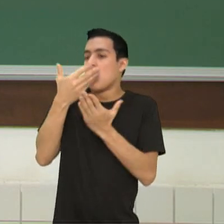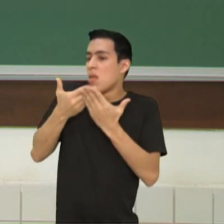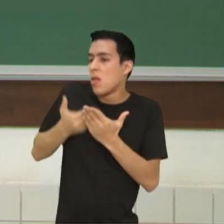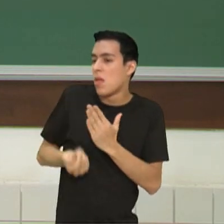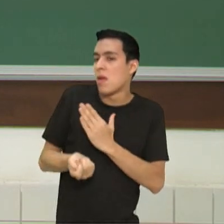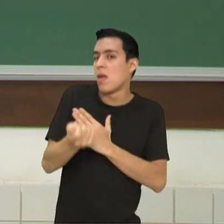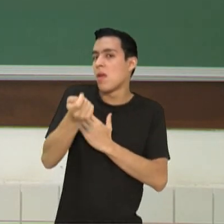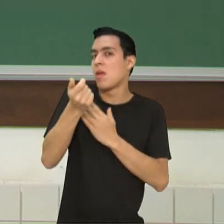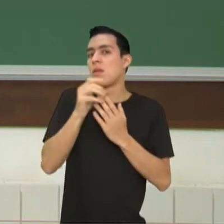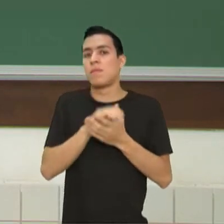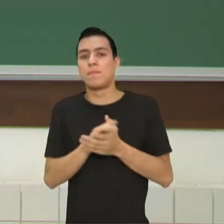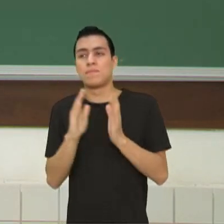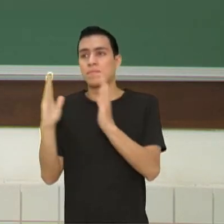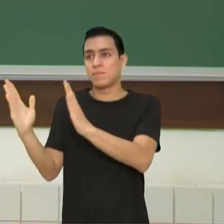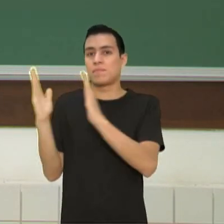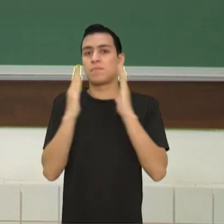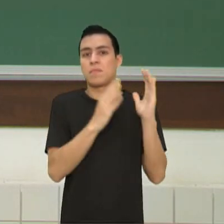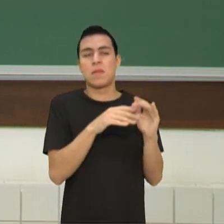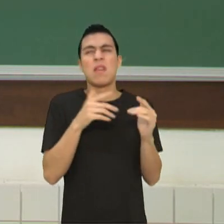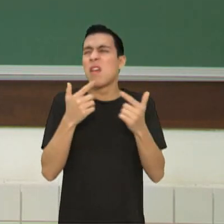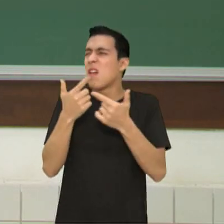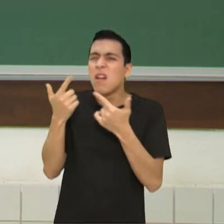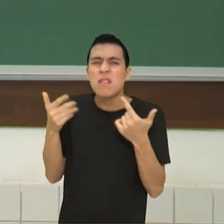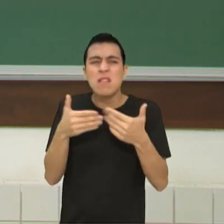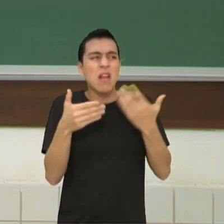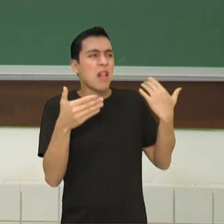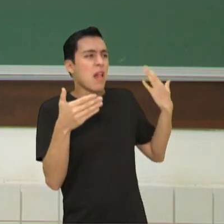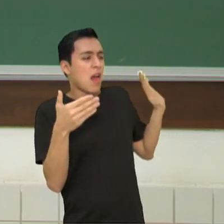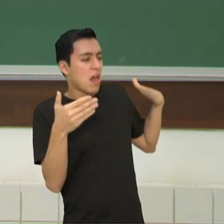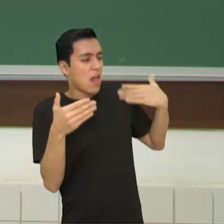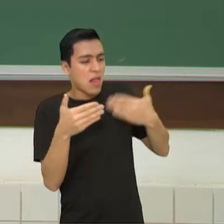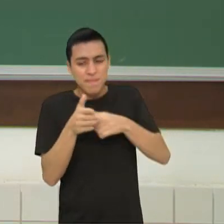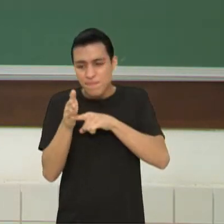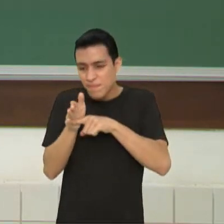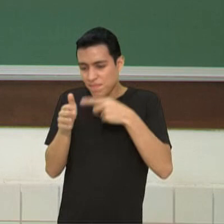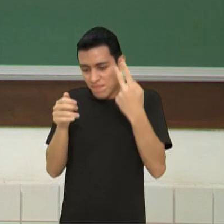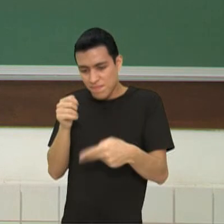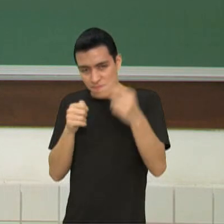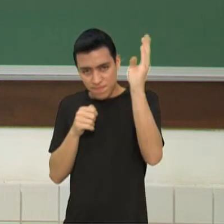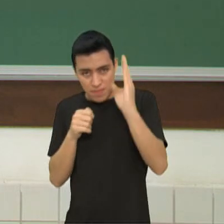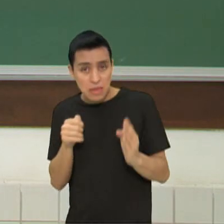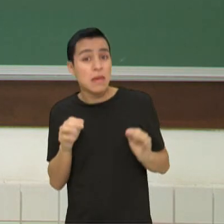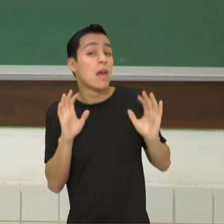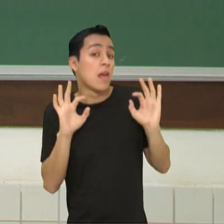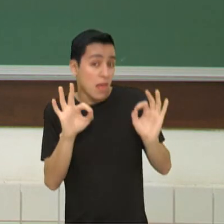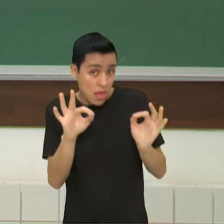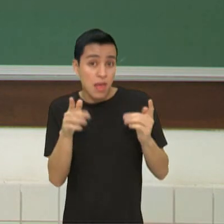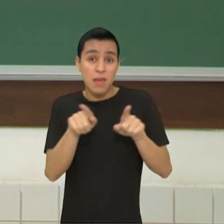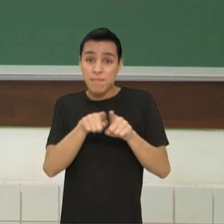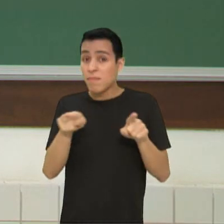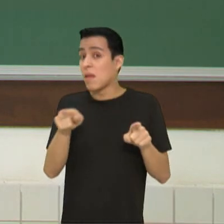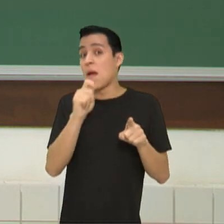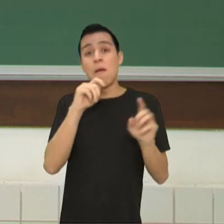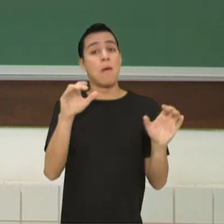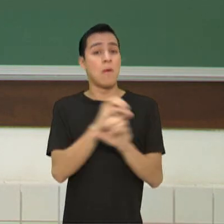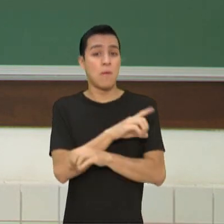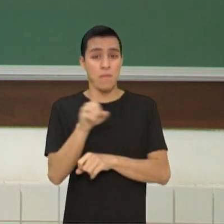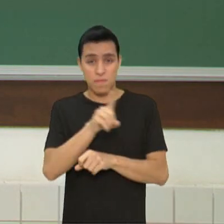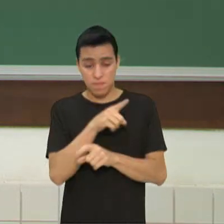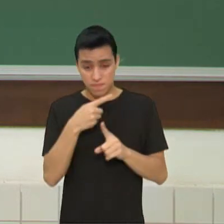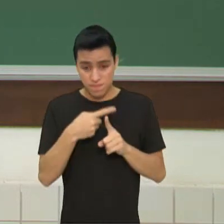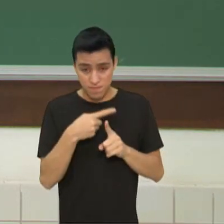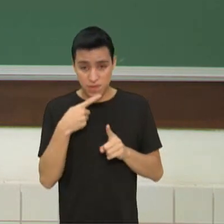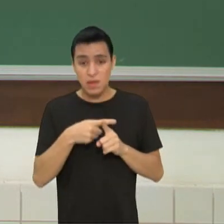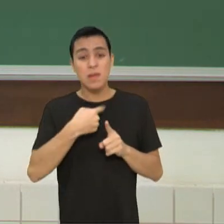estudadas. Nossa, professor, mas não tem estudos desde o Carlos Chagas no Brasil? Mas para você ver como não é suficiente, que